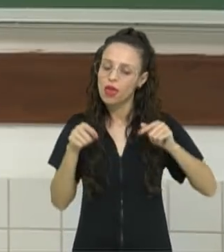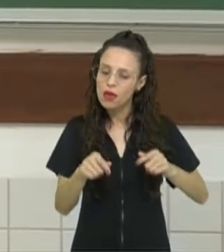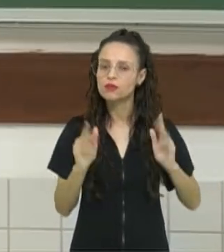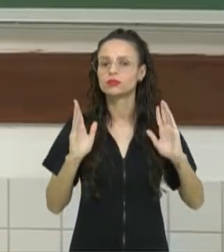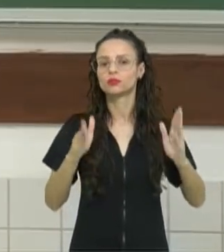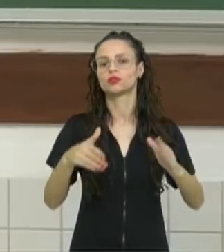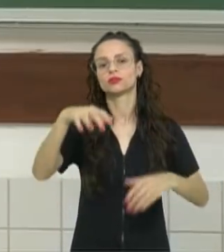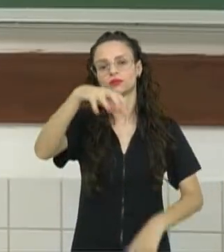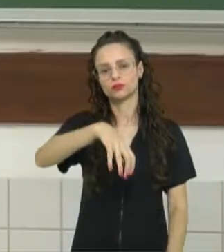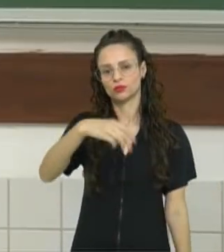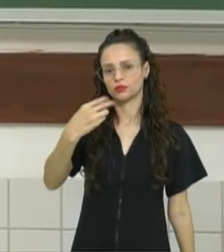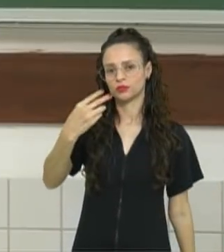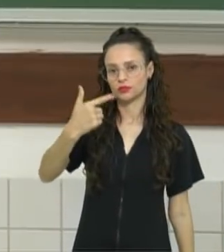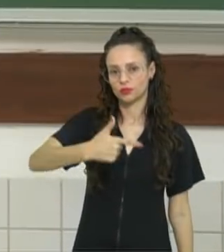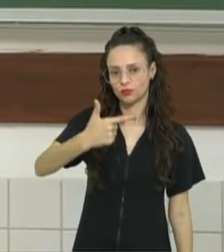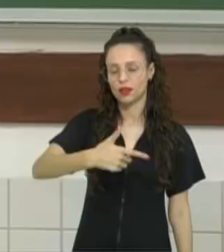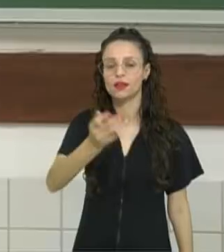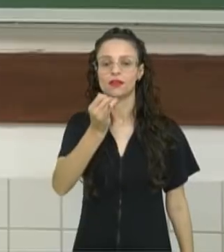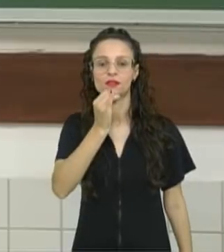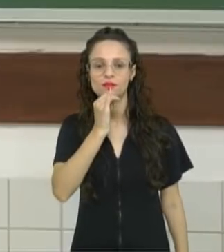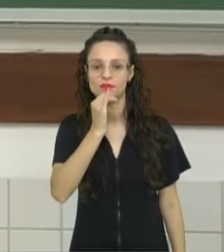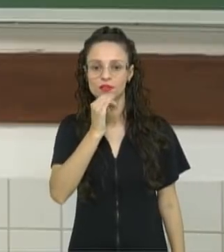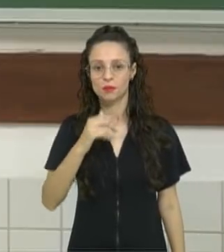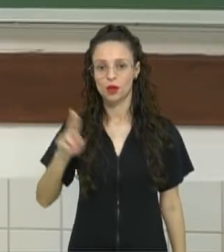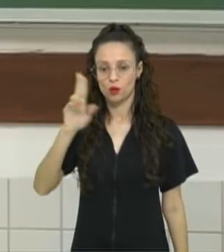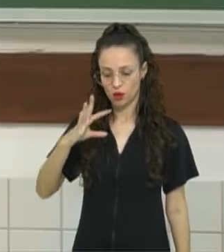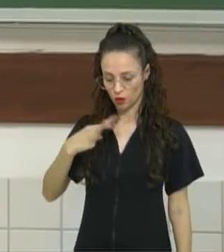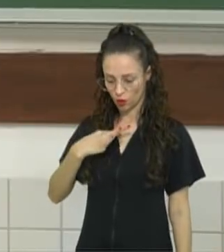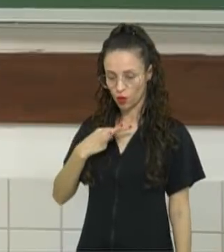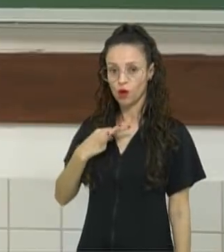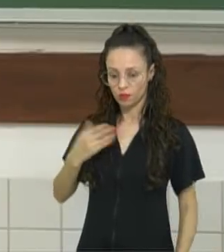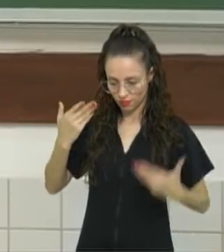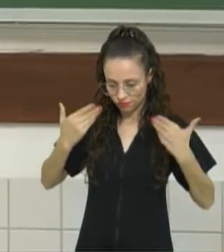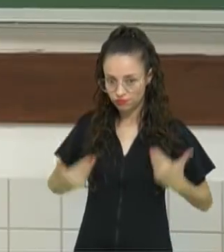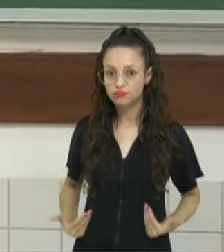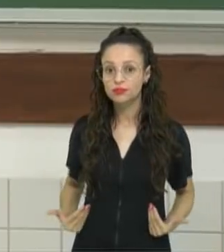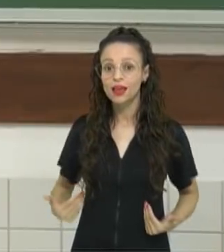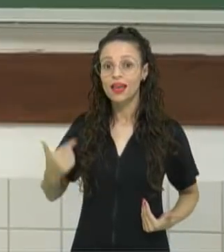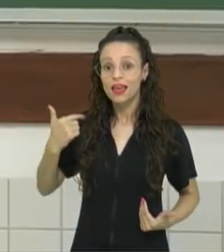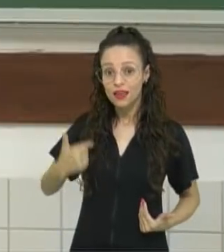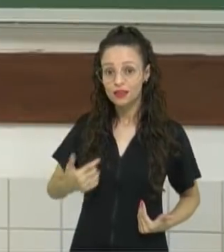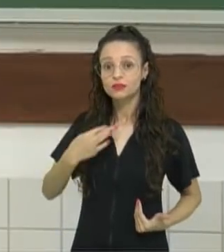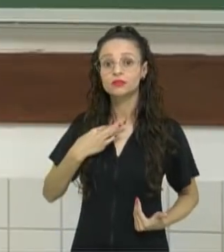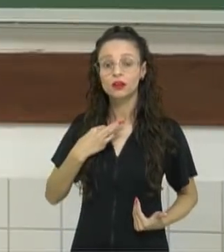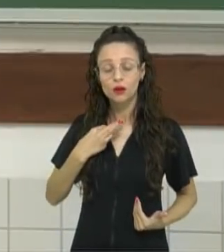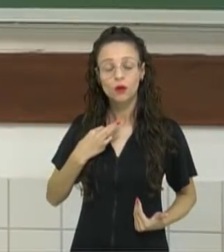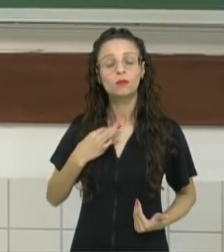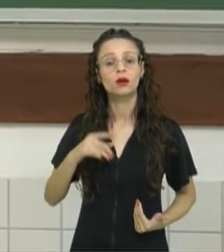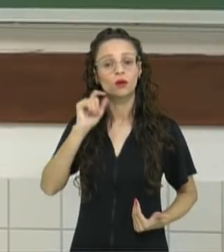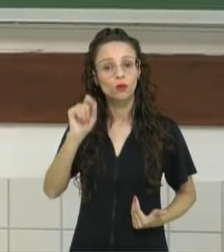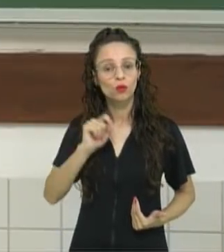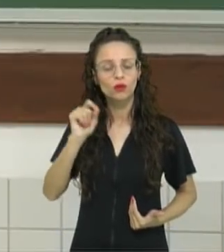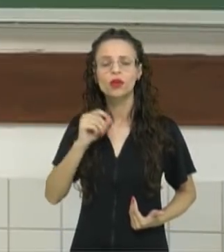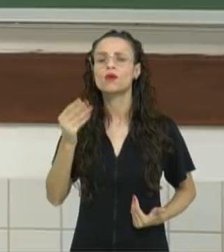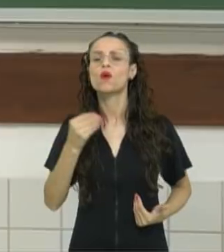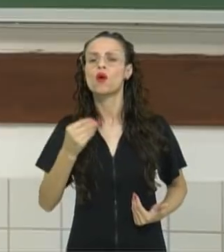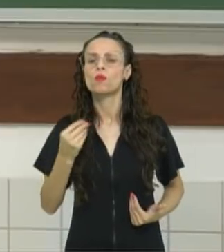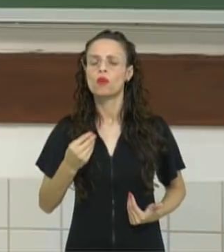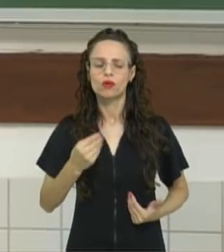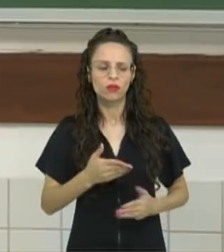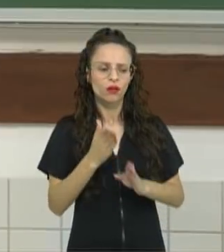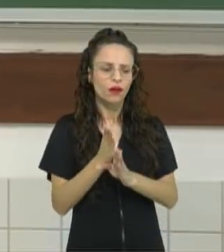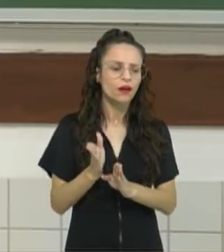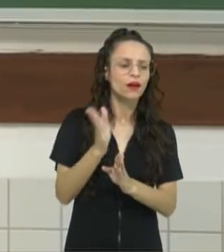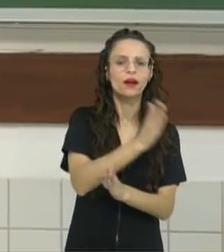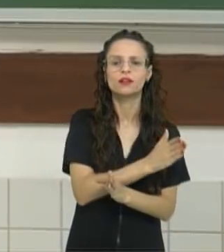uma transformação. Por exemplo, eu estou usando uma roupa. Essa minha roupa, né, ela tem uma origem,